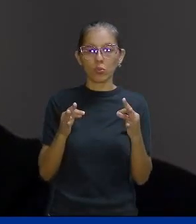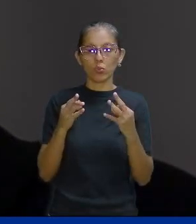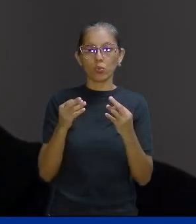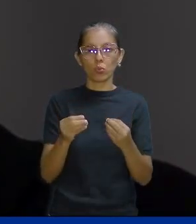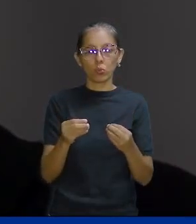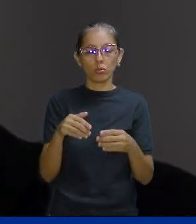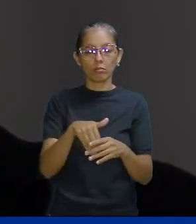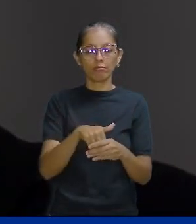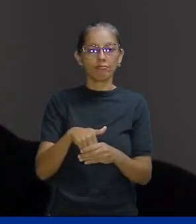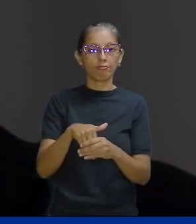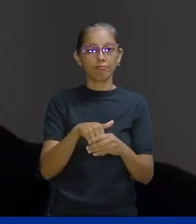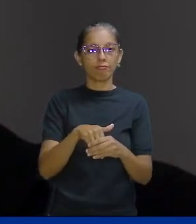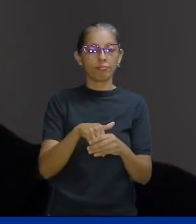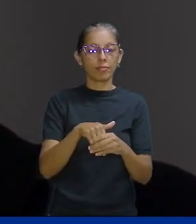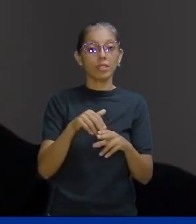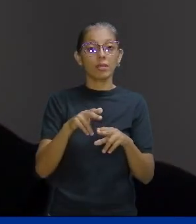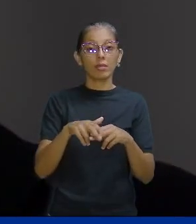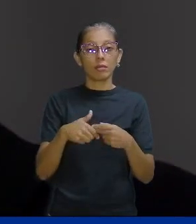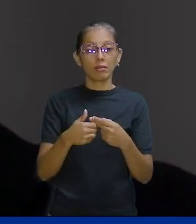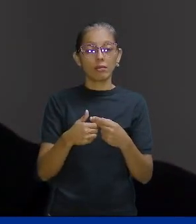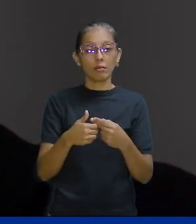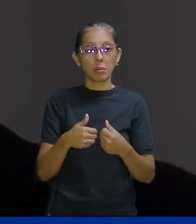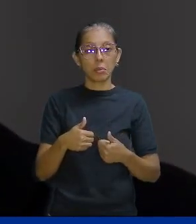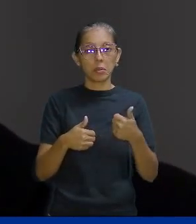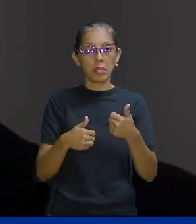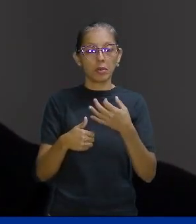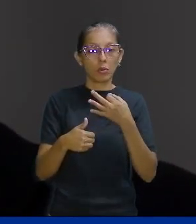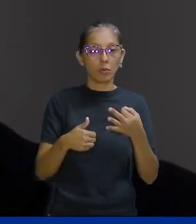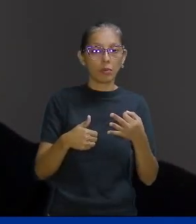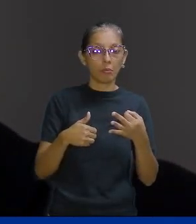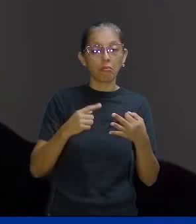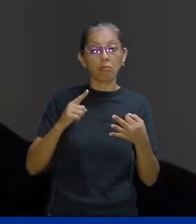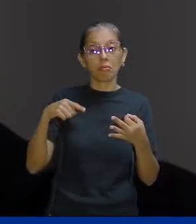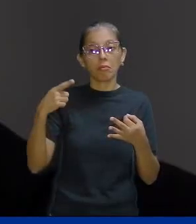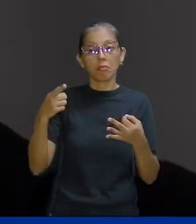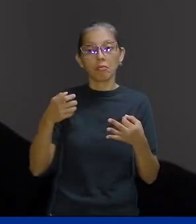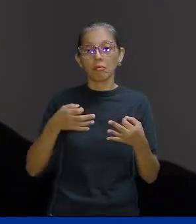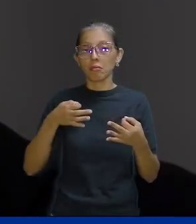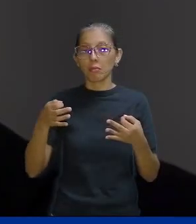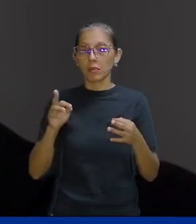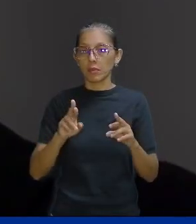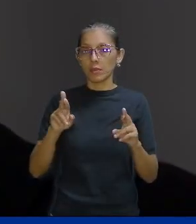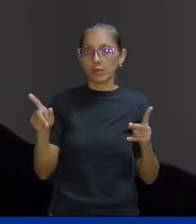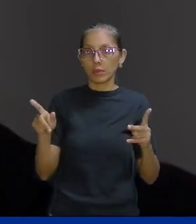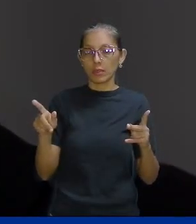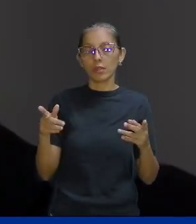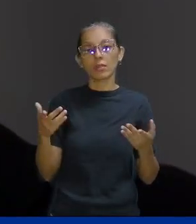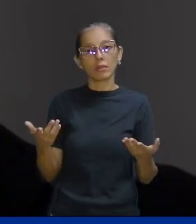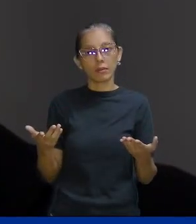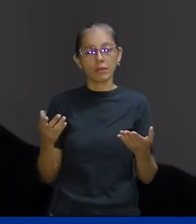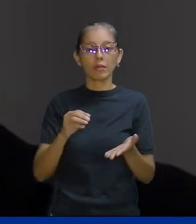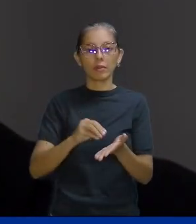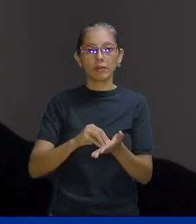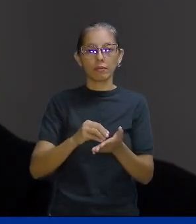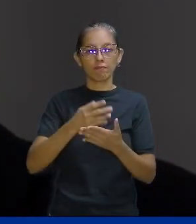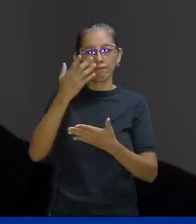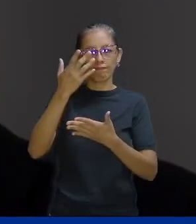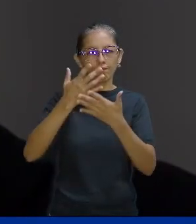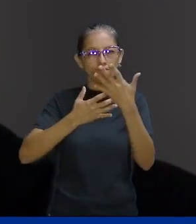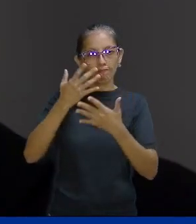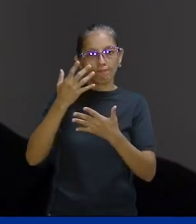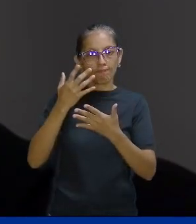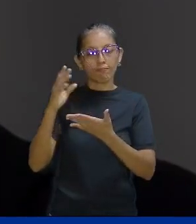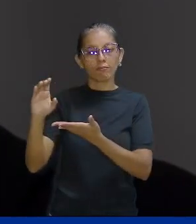tal contradição caracteriza relatório deficitário e compromete a transparência na prestação de contas.